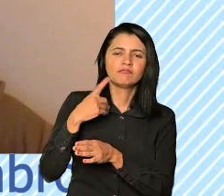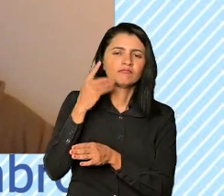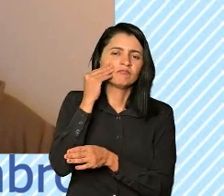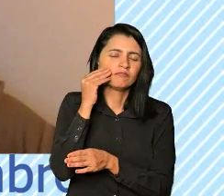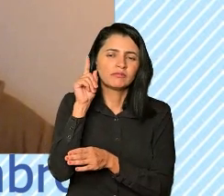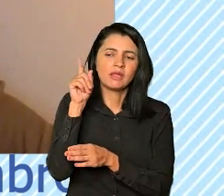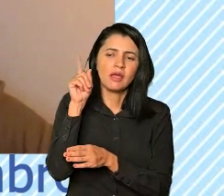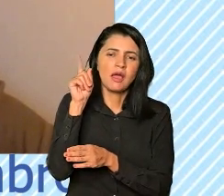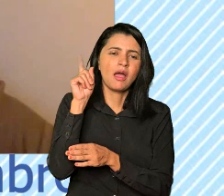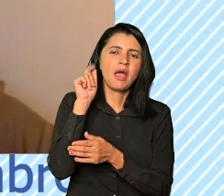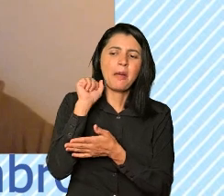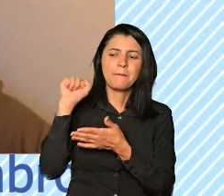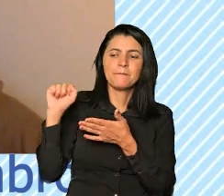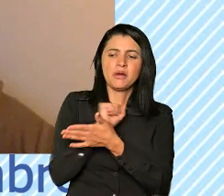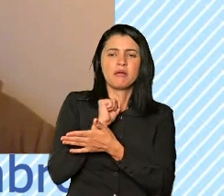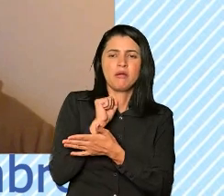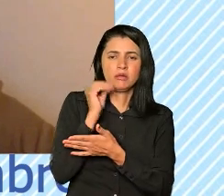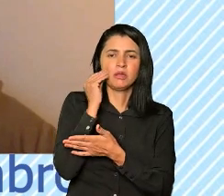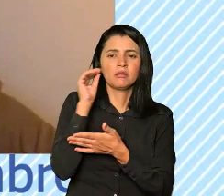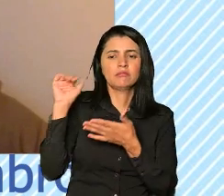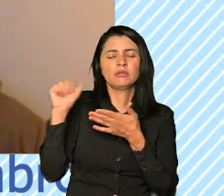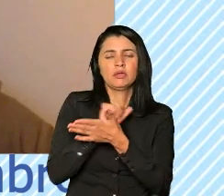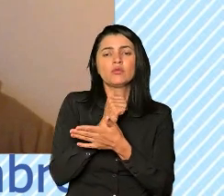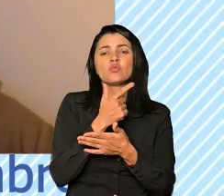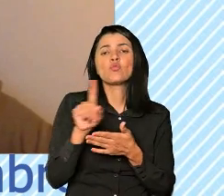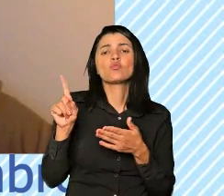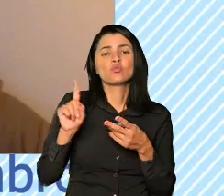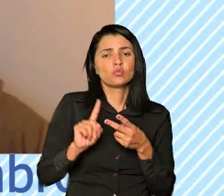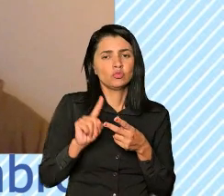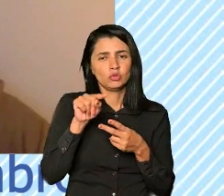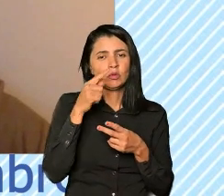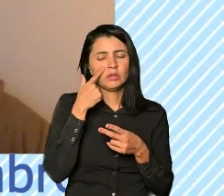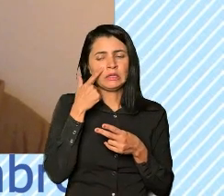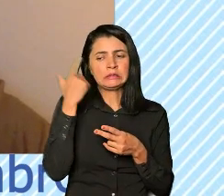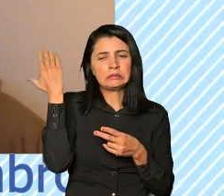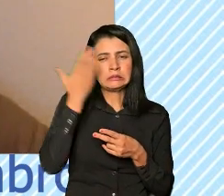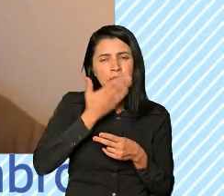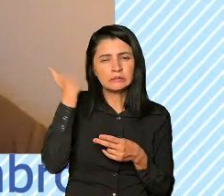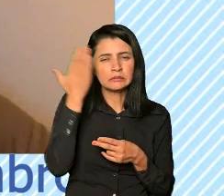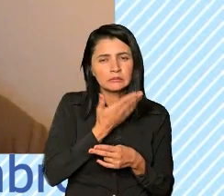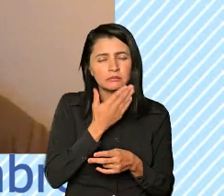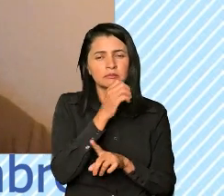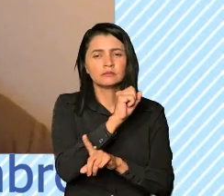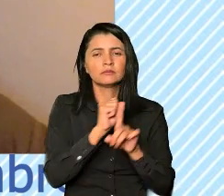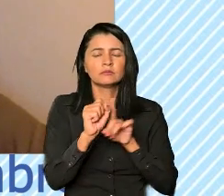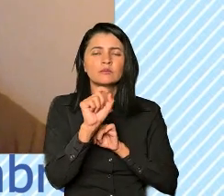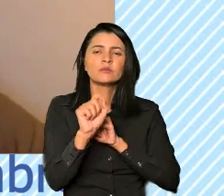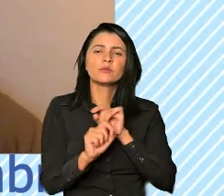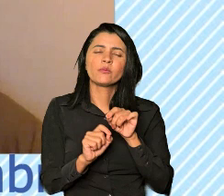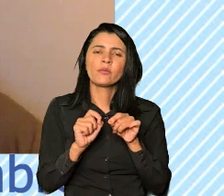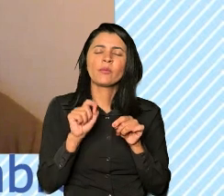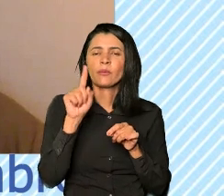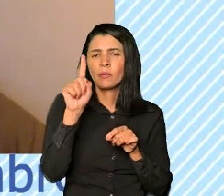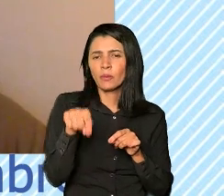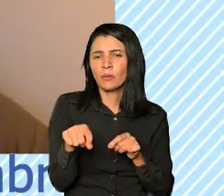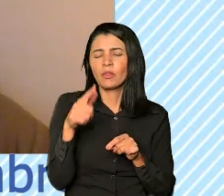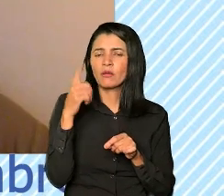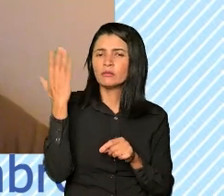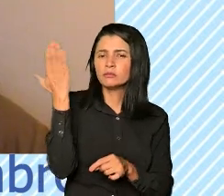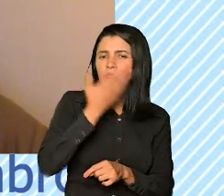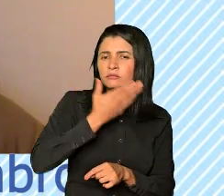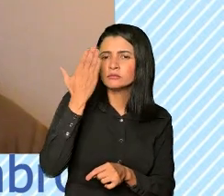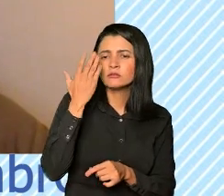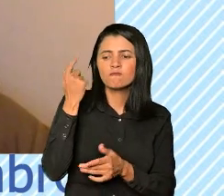tentar apagar. O outro ponto que eu acho dessa forma da invisibilidade social é uma